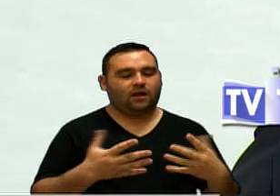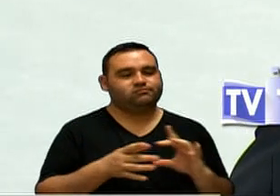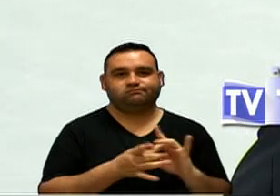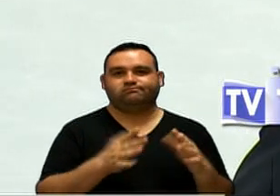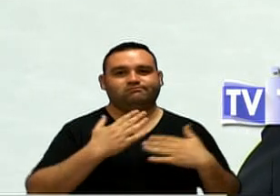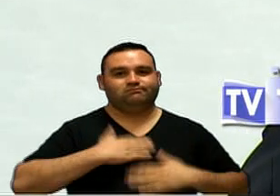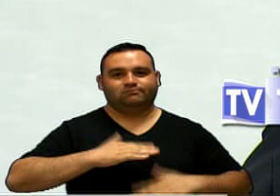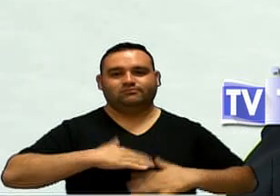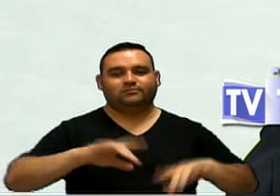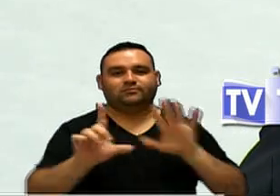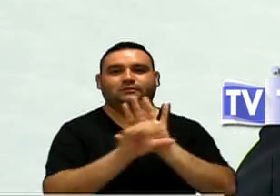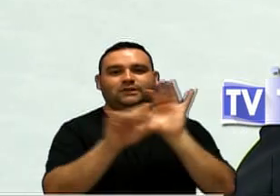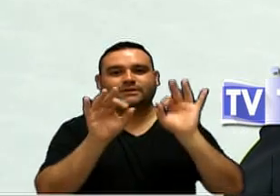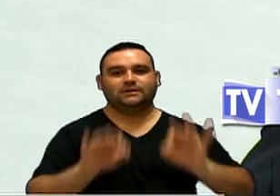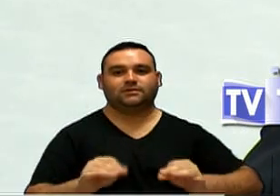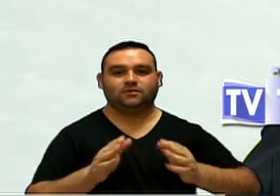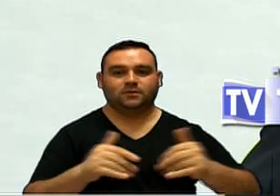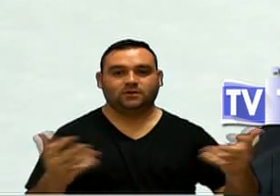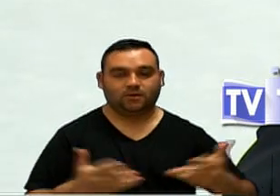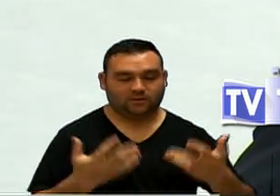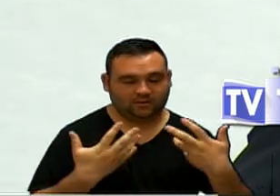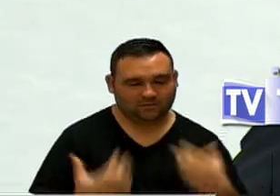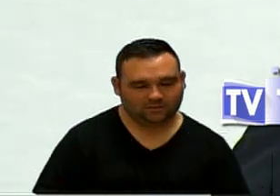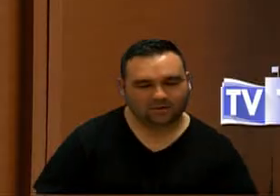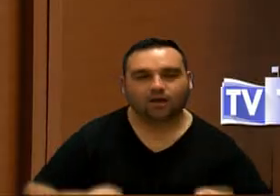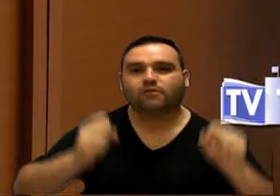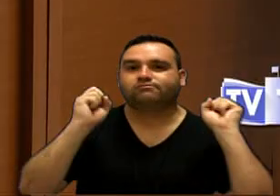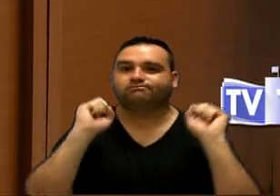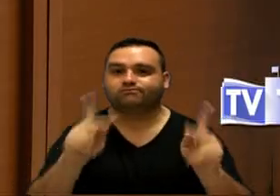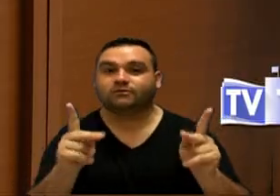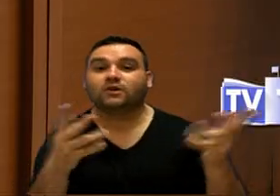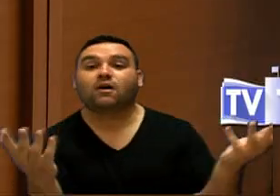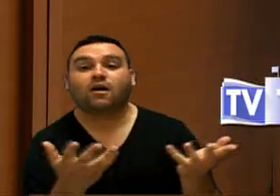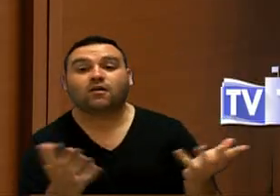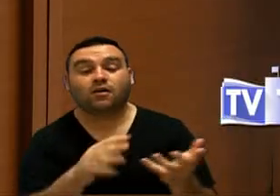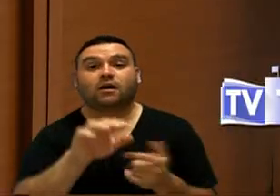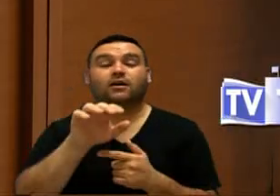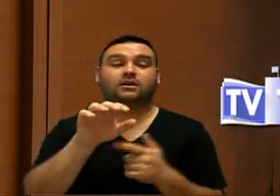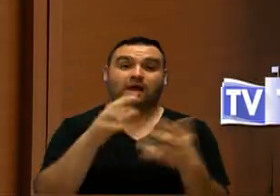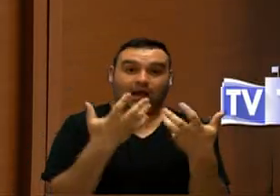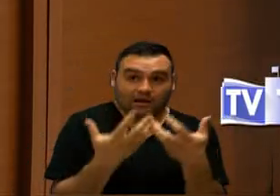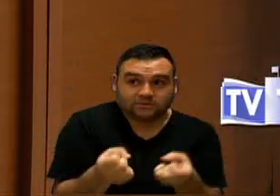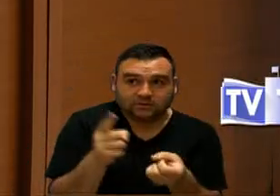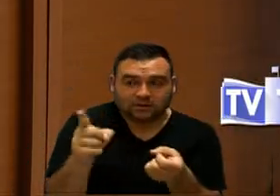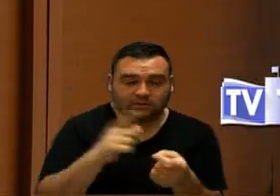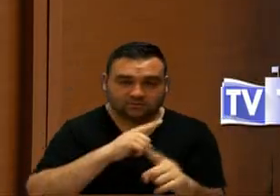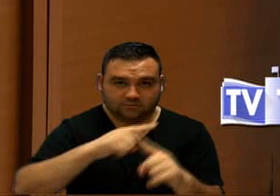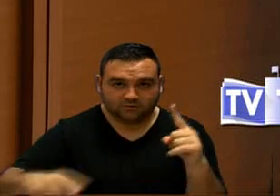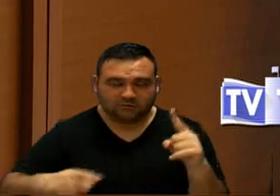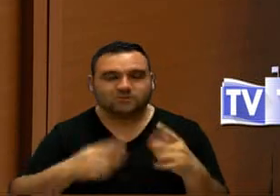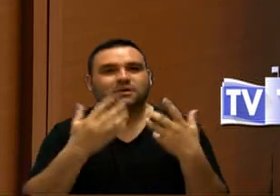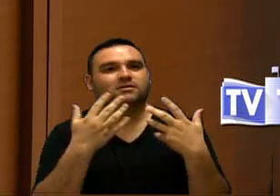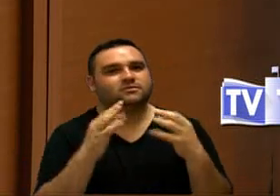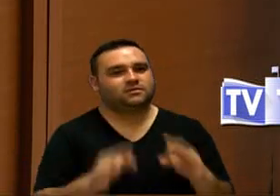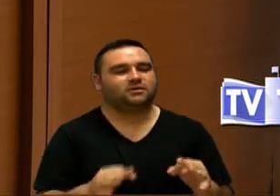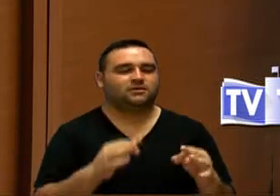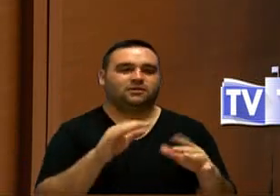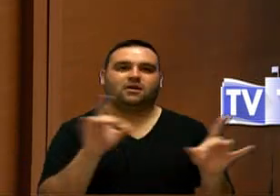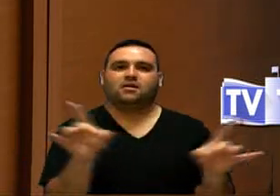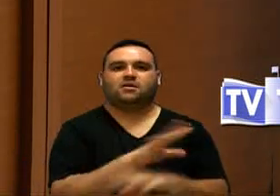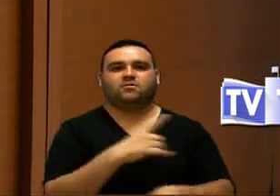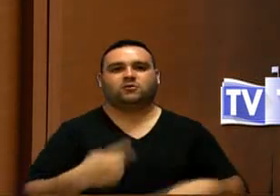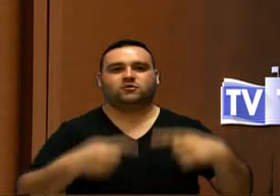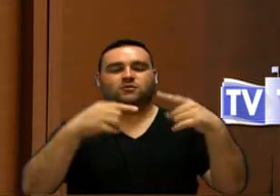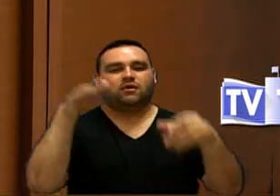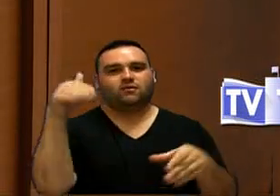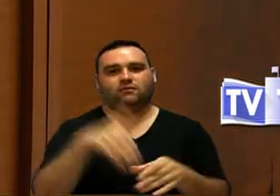fica constitucional. Eu peço que acate o veto. Então, o encaminhamento é sim ao veto. Encerrada a discussão,